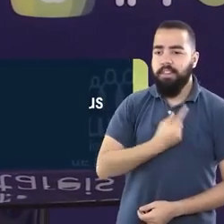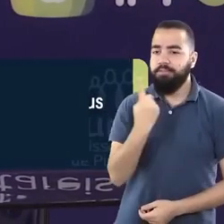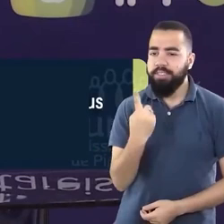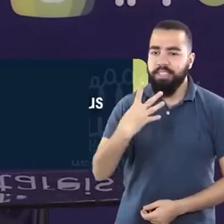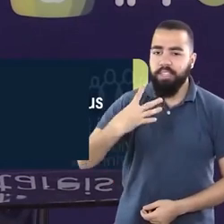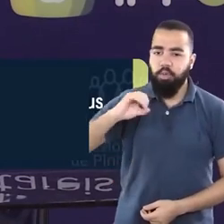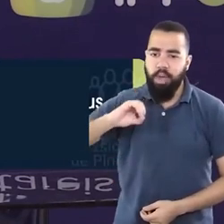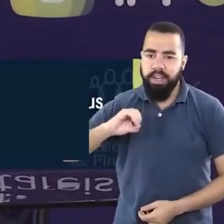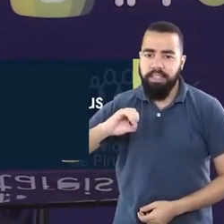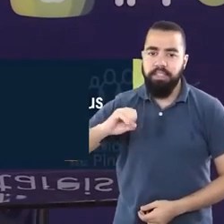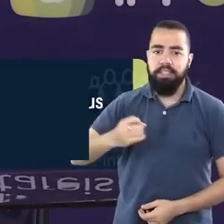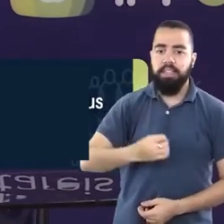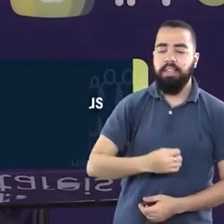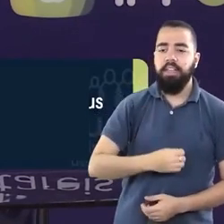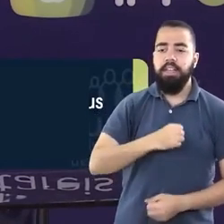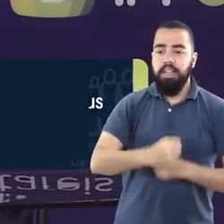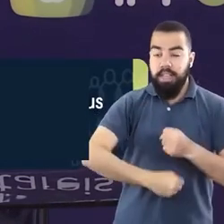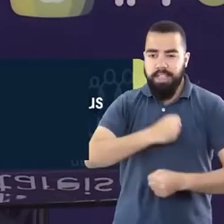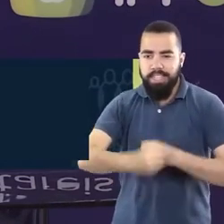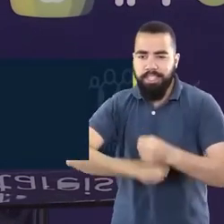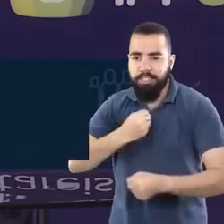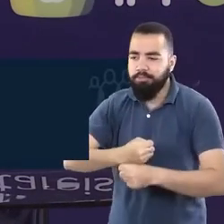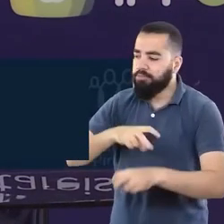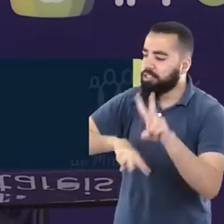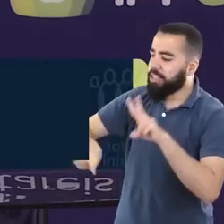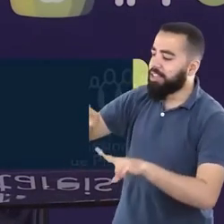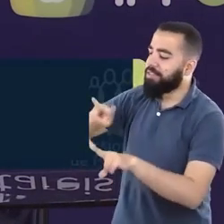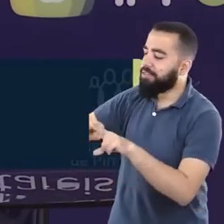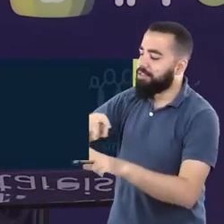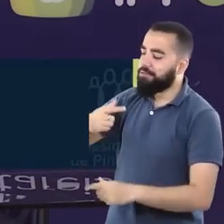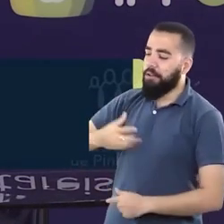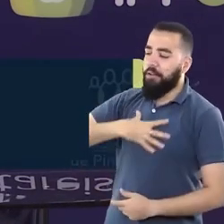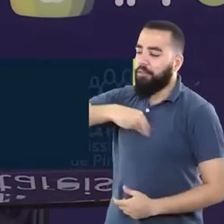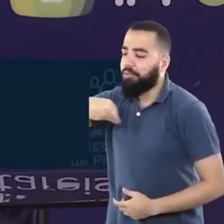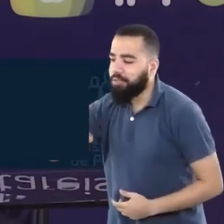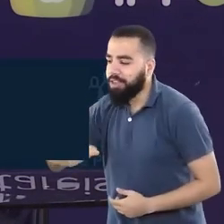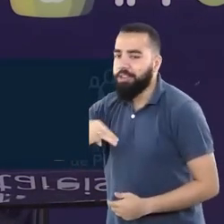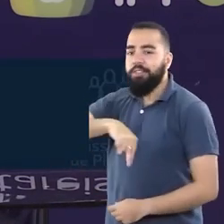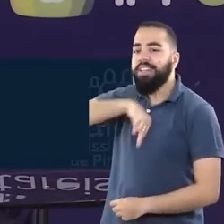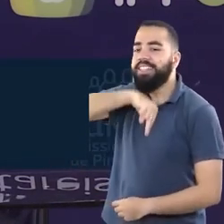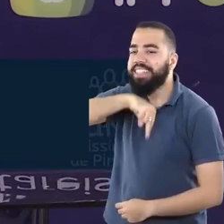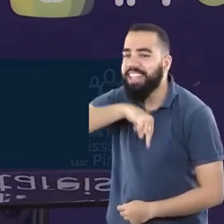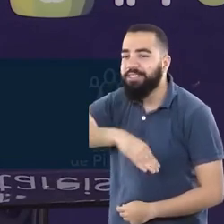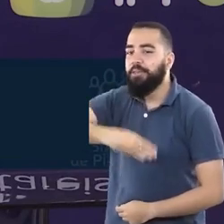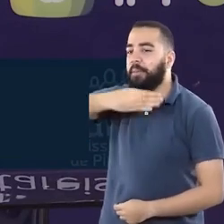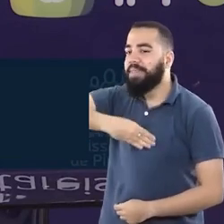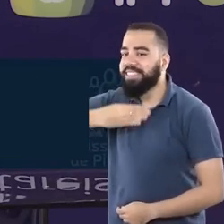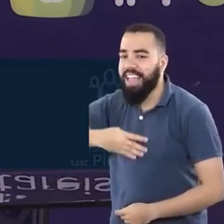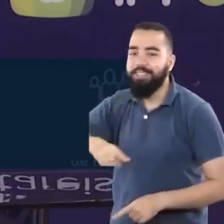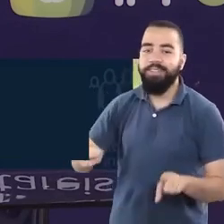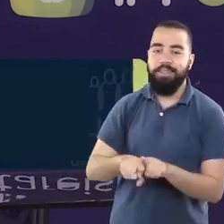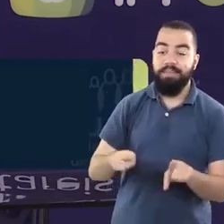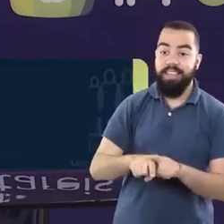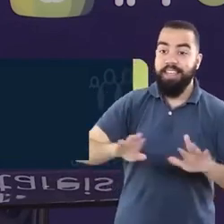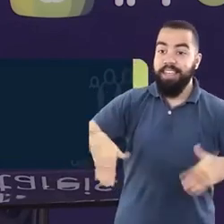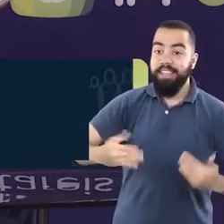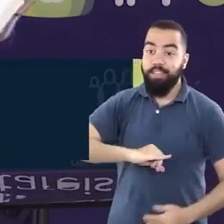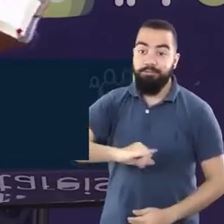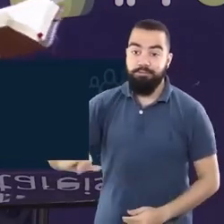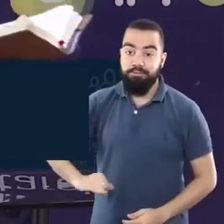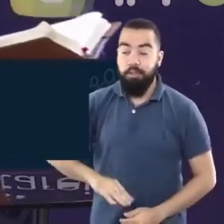filhos até a quarta geração. Então, morreu Jó velho e farto de